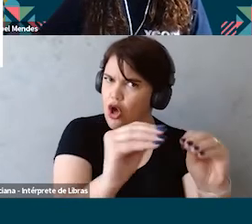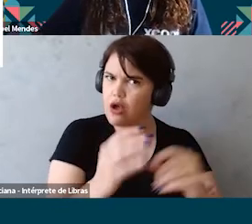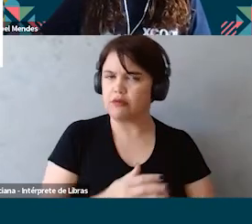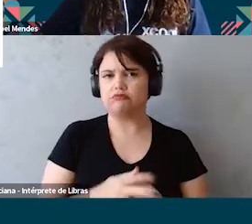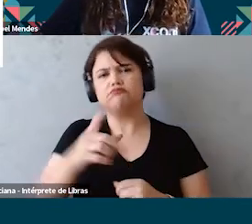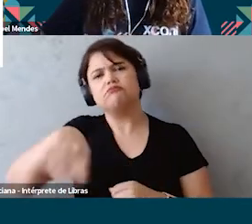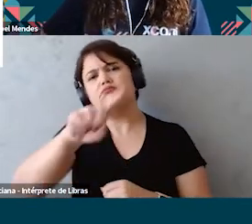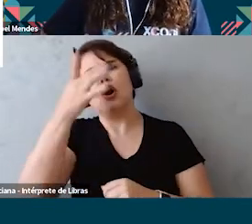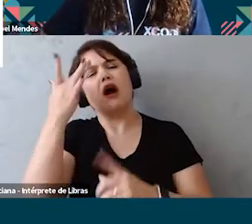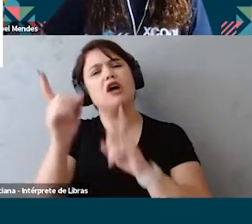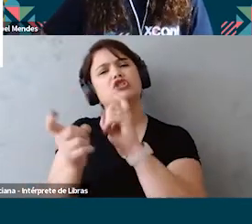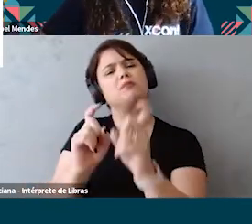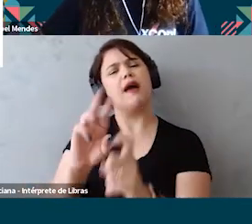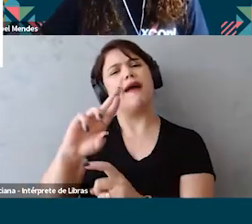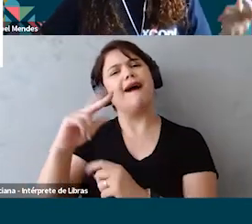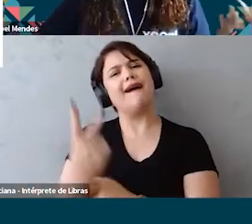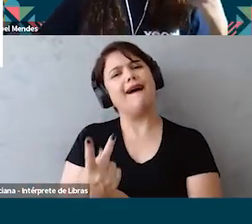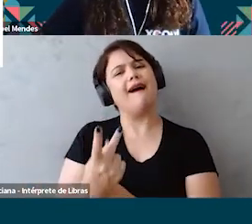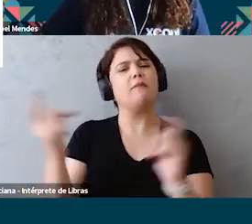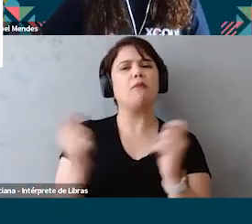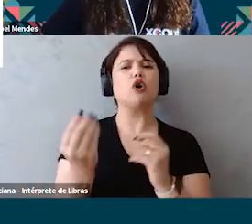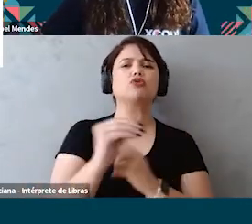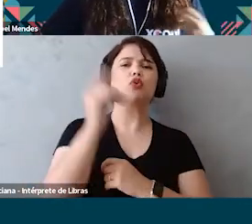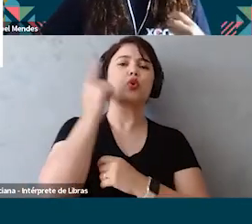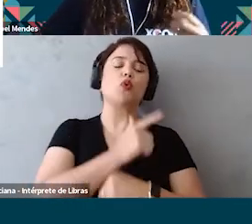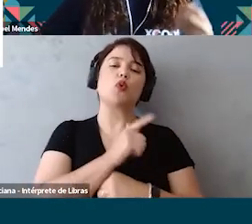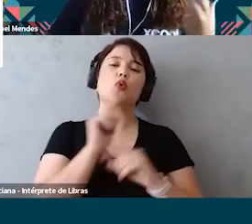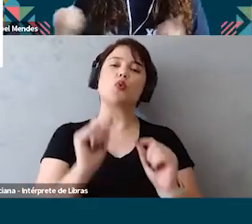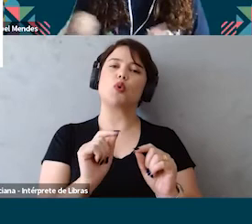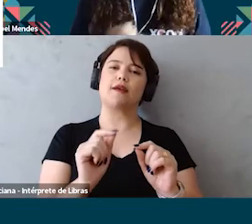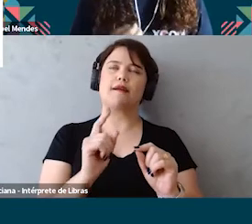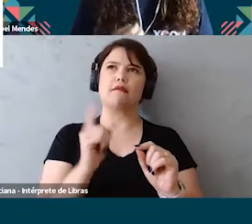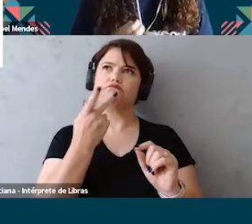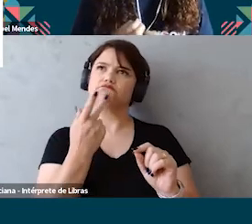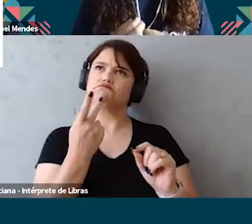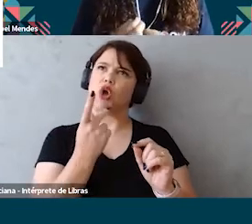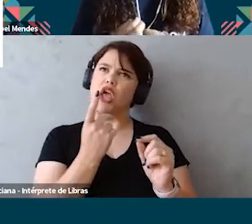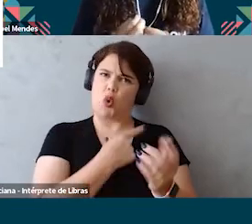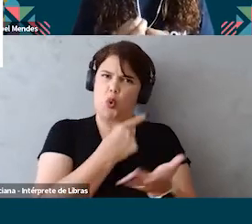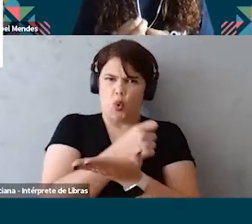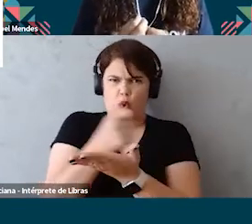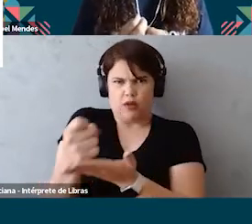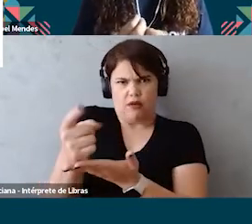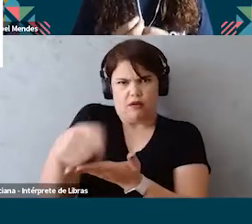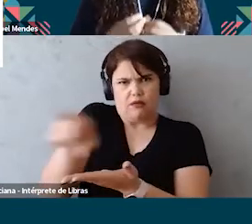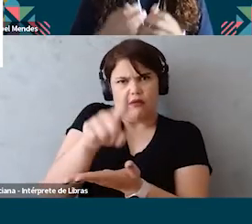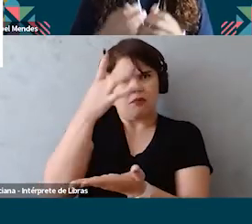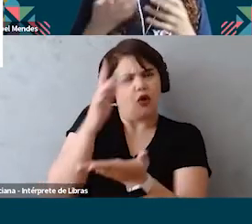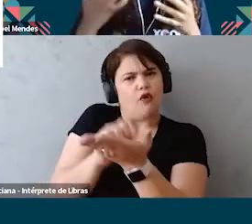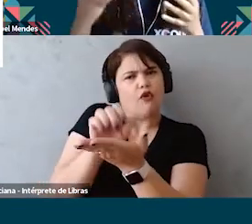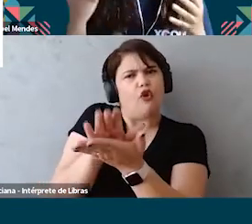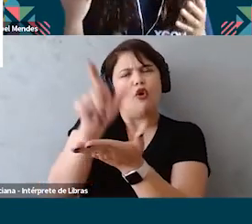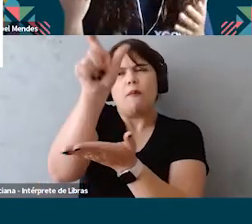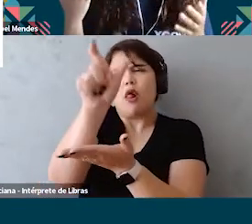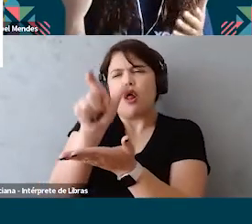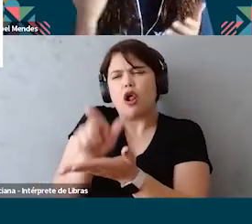O que o pessoal do administrativo RH pode contribuir? As minhas contratações,